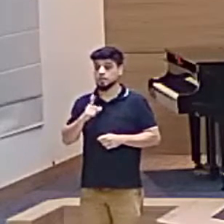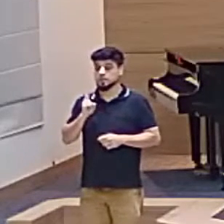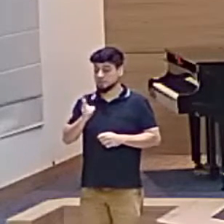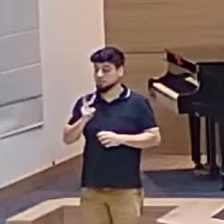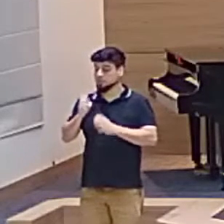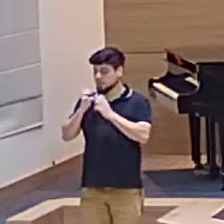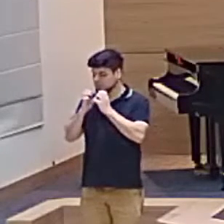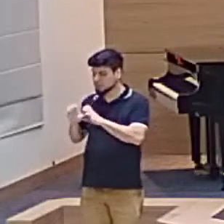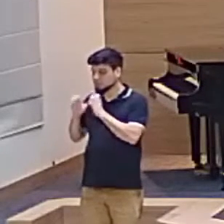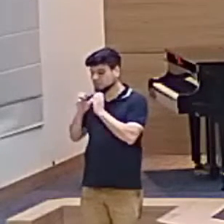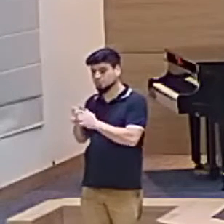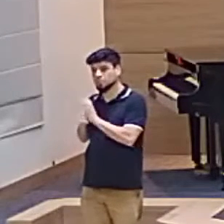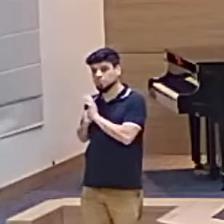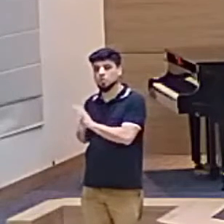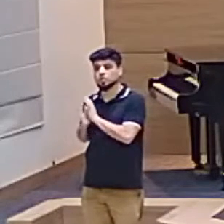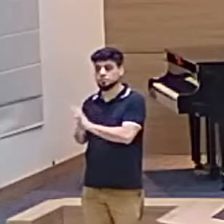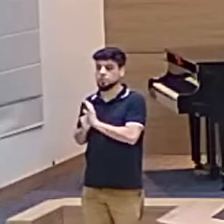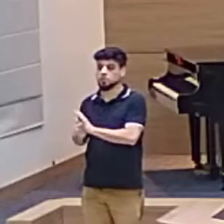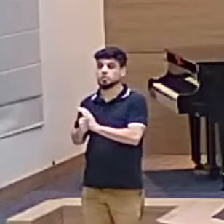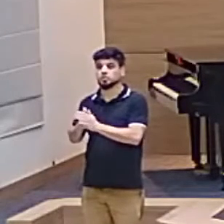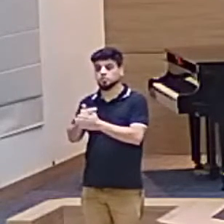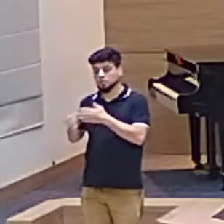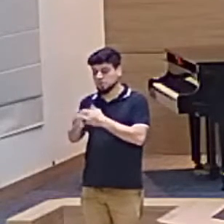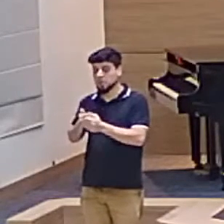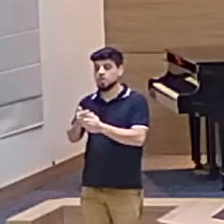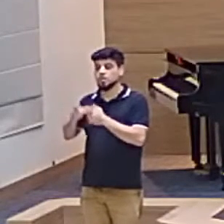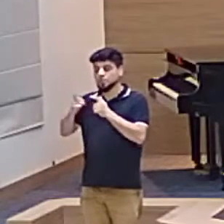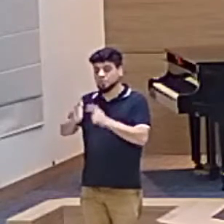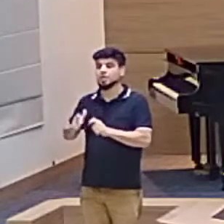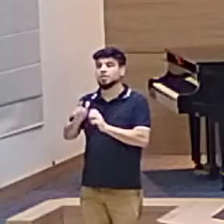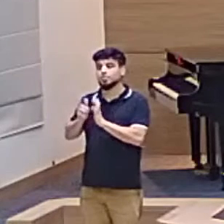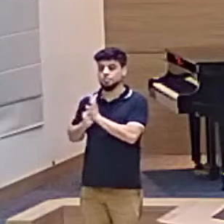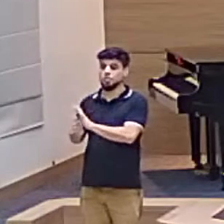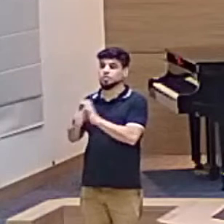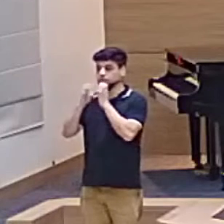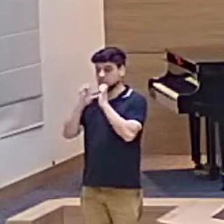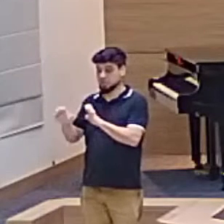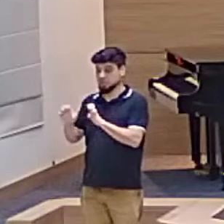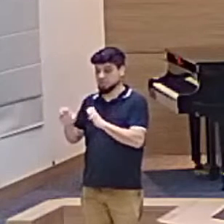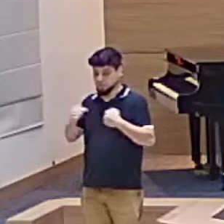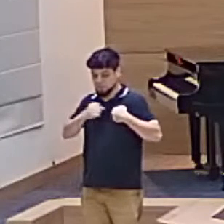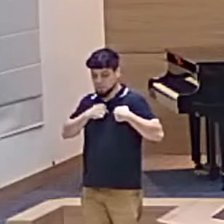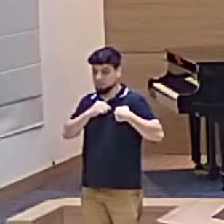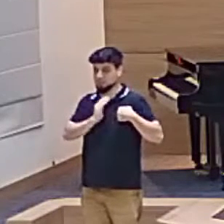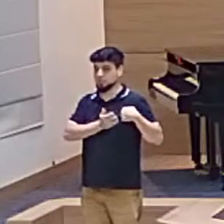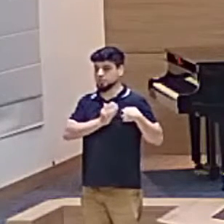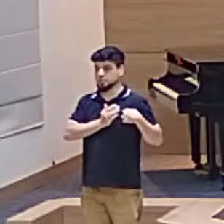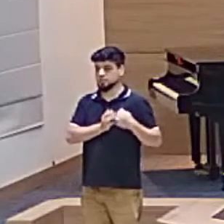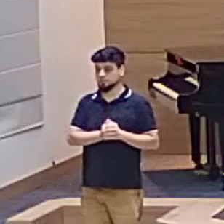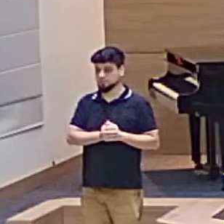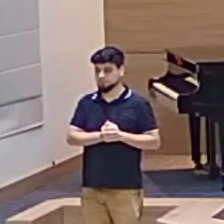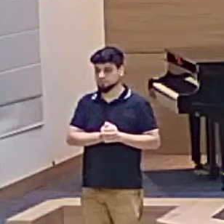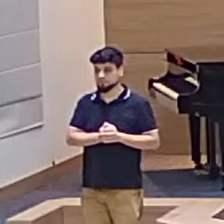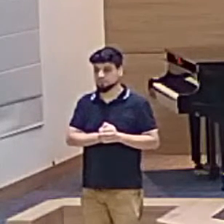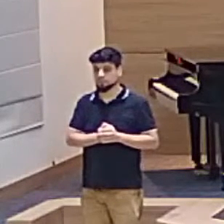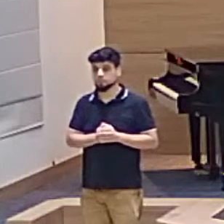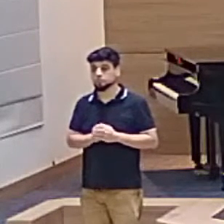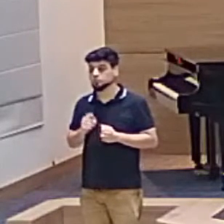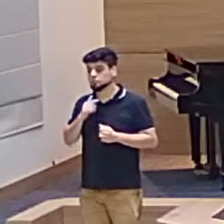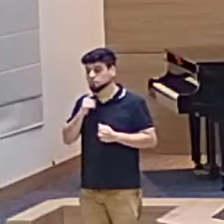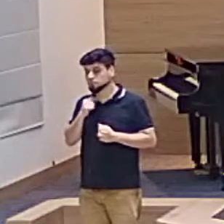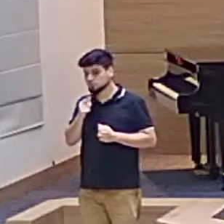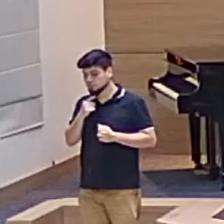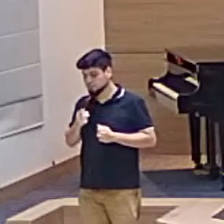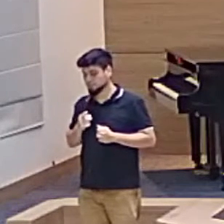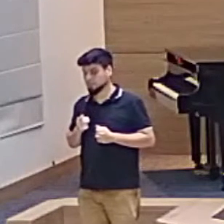do seu filho por onde você passar mas este evangelho precisa antes habitar no seu coração e não adianta você querer introduzir